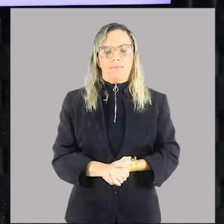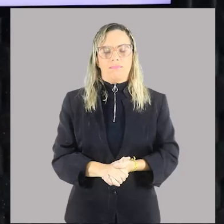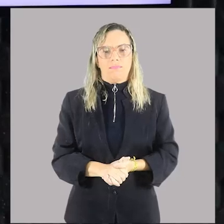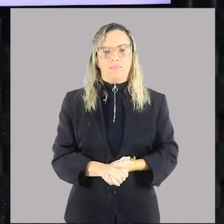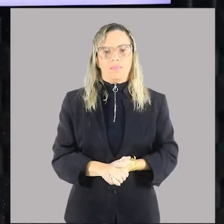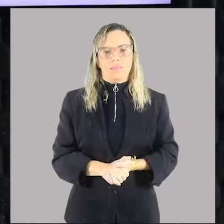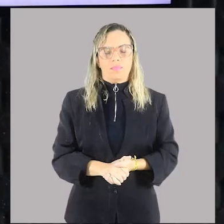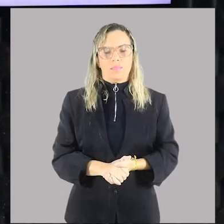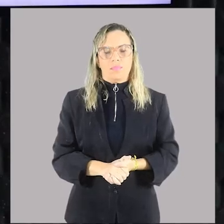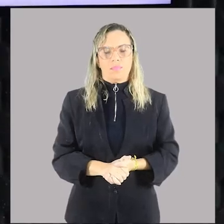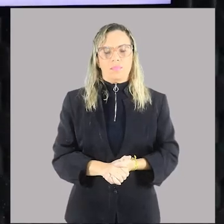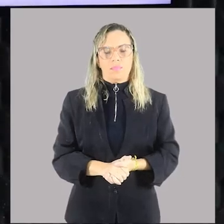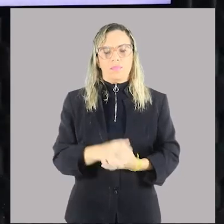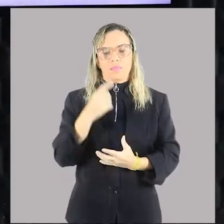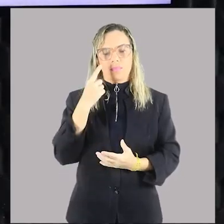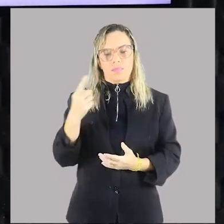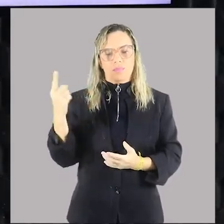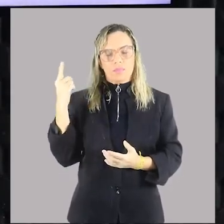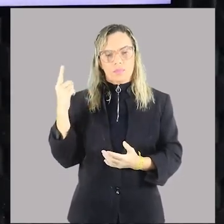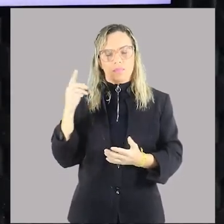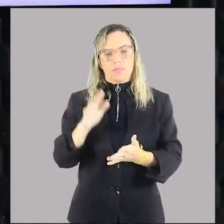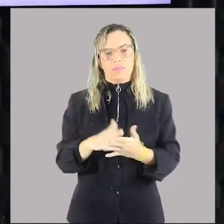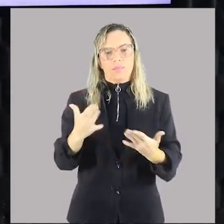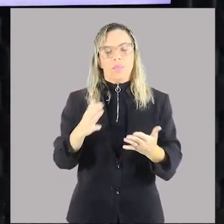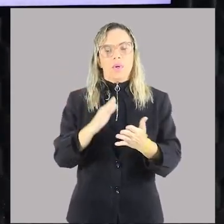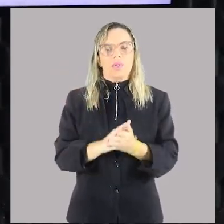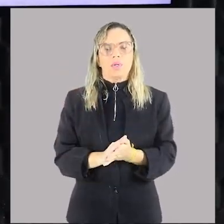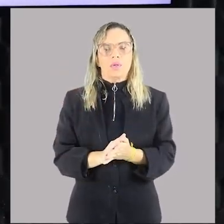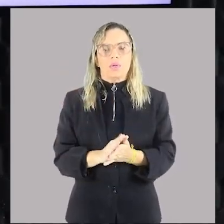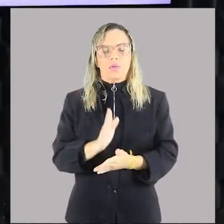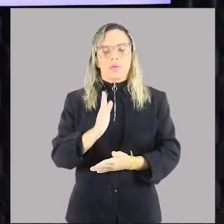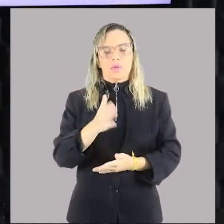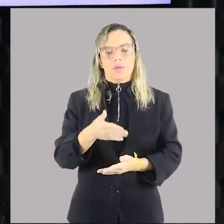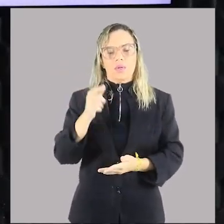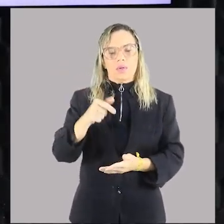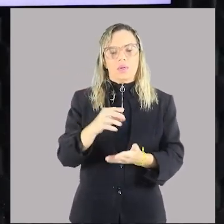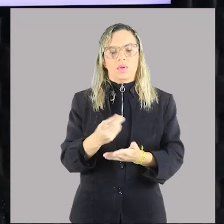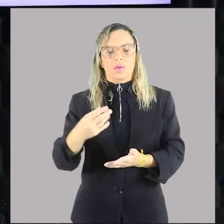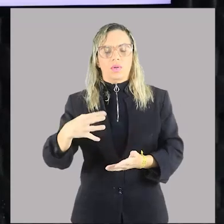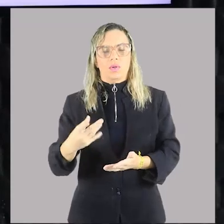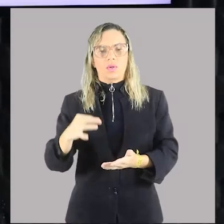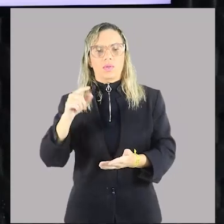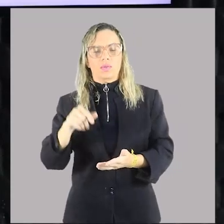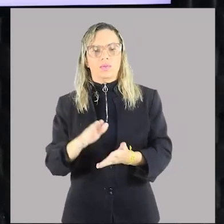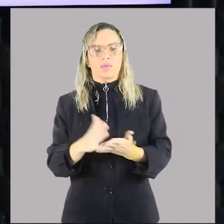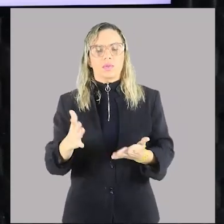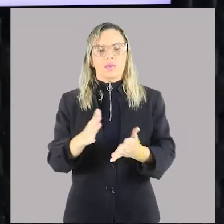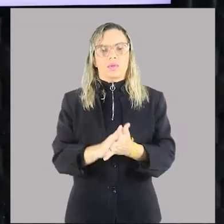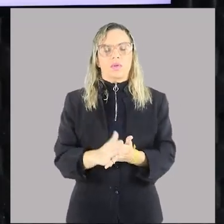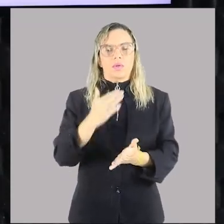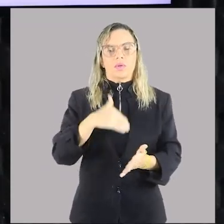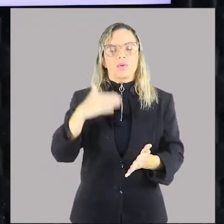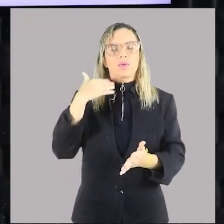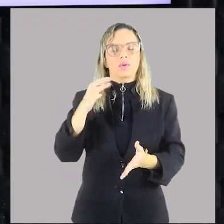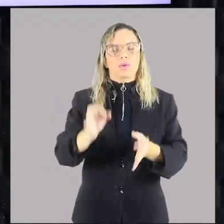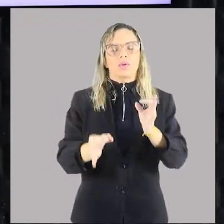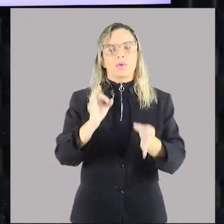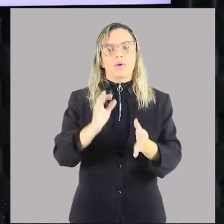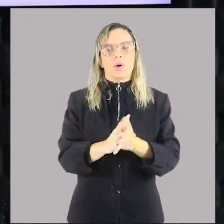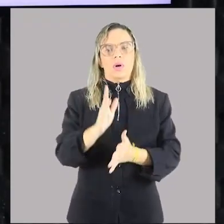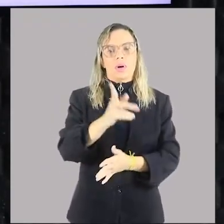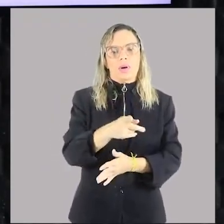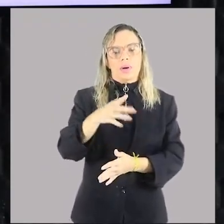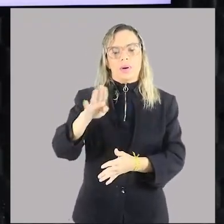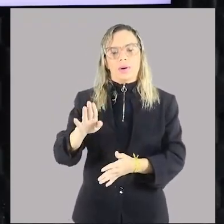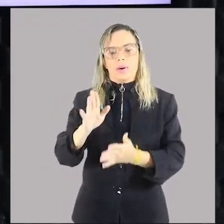Perfeito? Descentralização, portanto, nós conectamos diretamente com a existência de pessoas jurídicas de direito público.